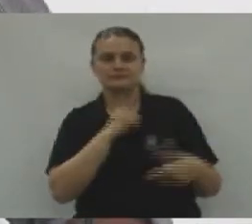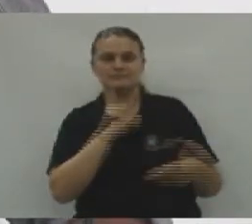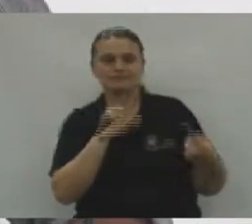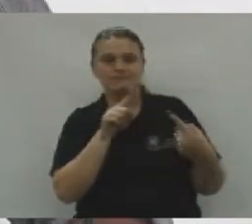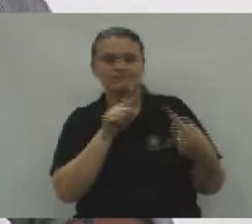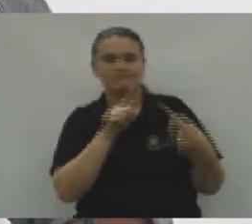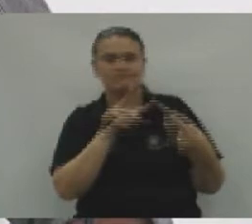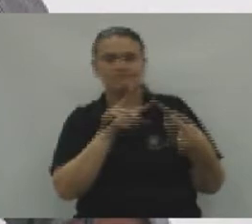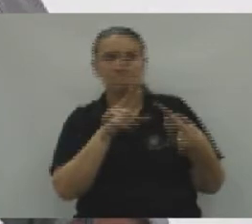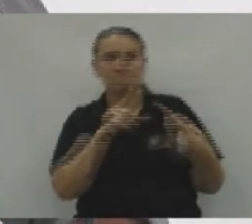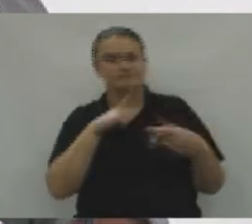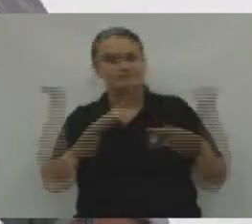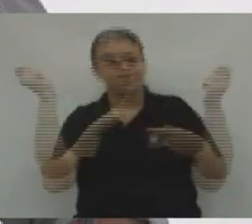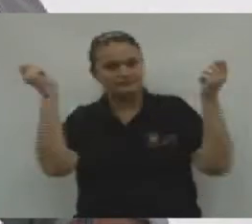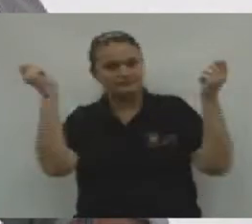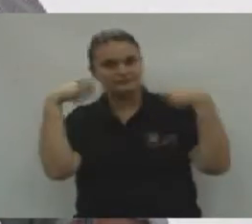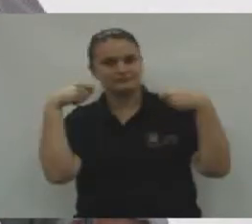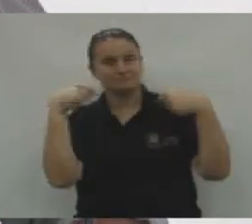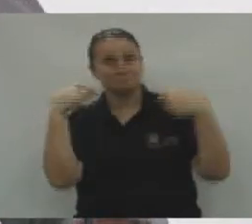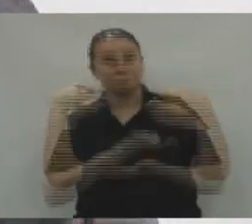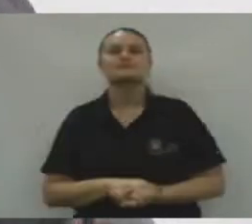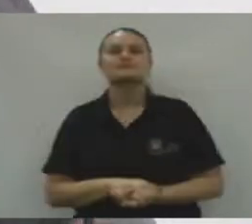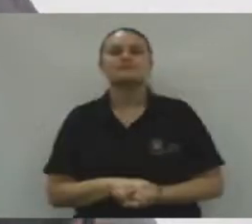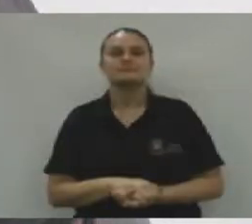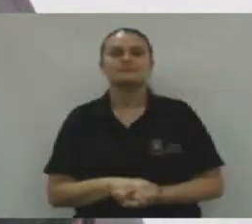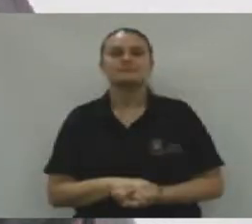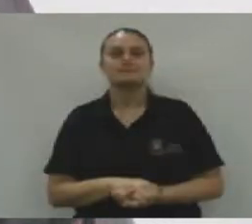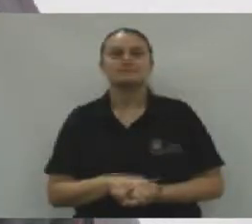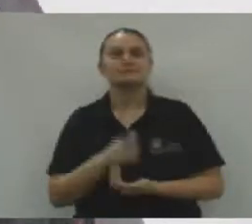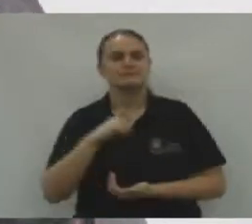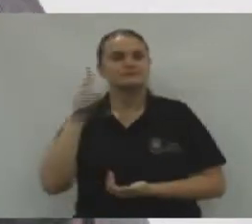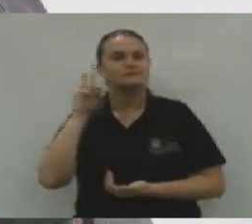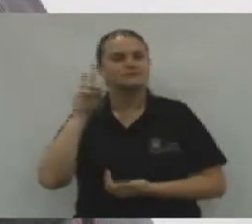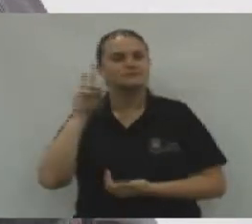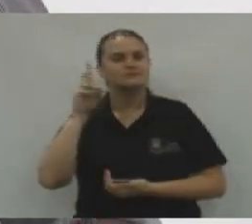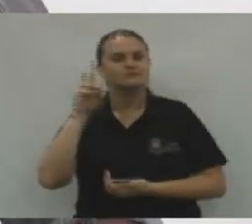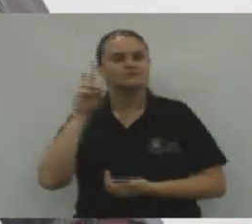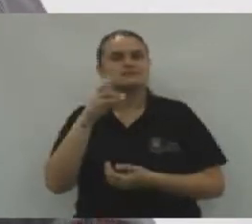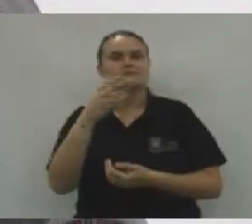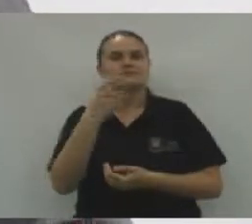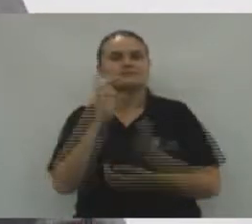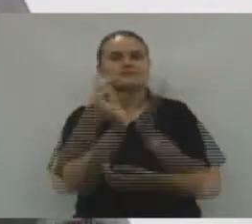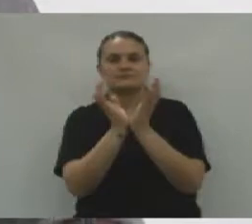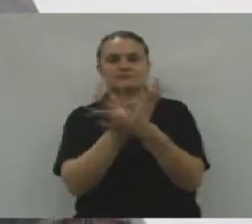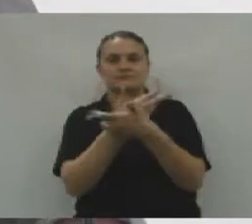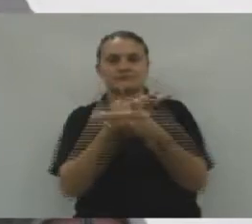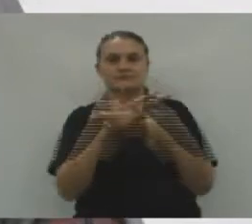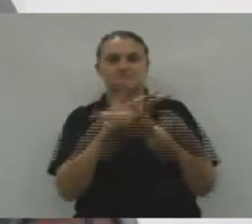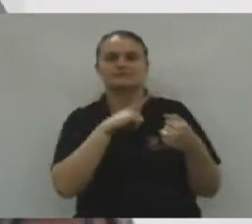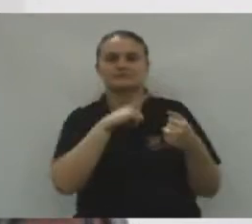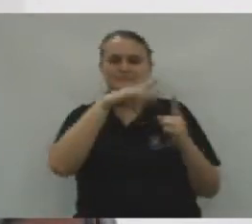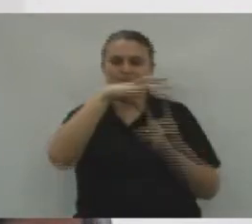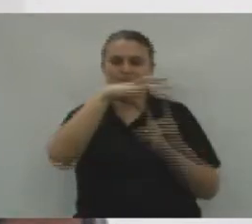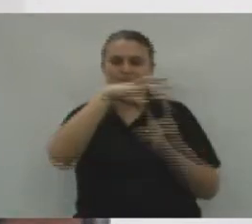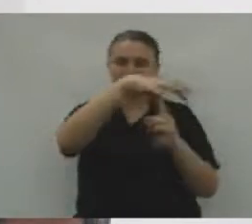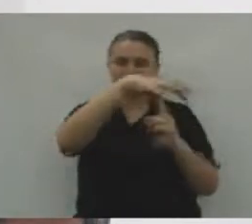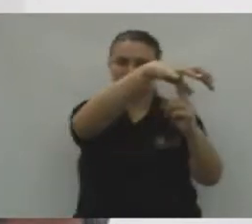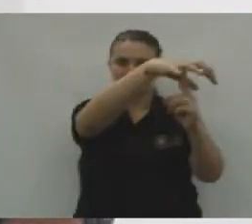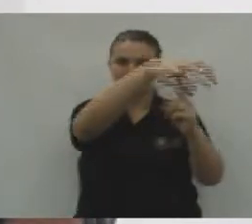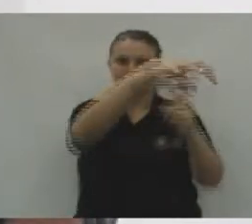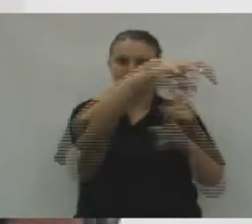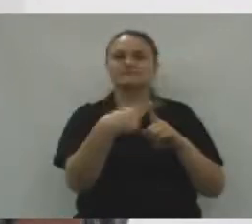têm, digamos assim, um histórico na produção de olerícolas, prova disso é a nossa feirinha que está aí, falo feirinha não